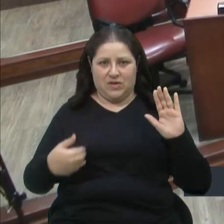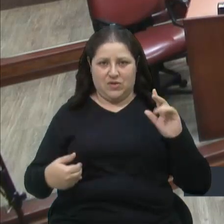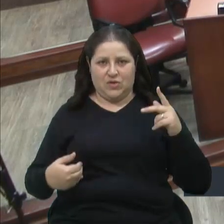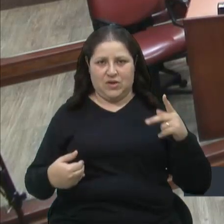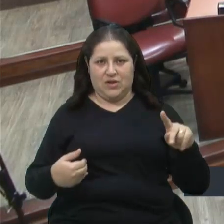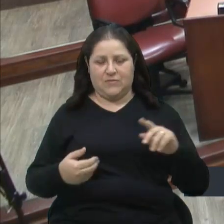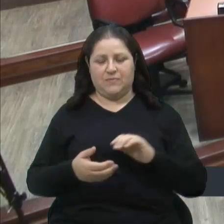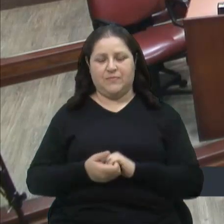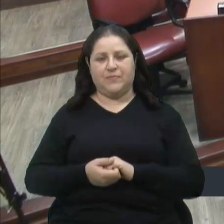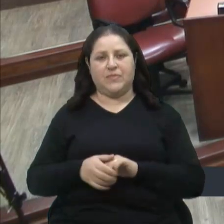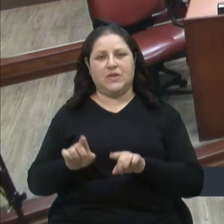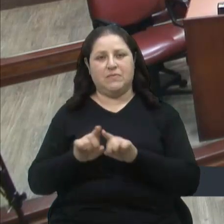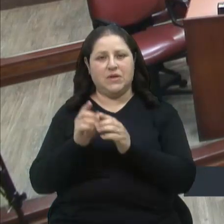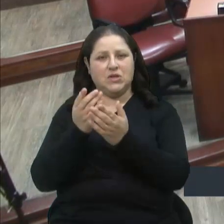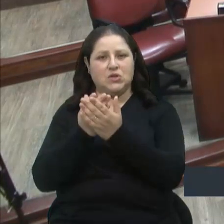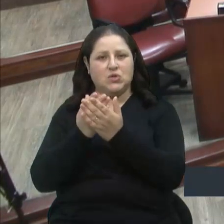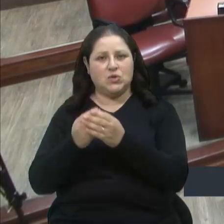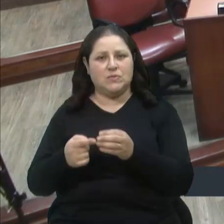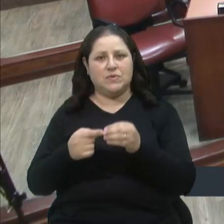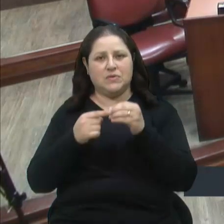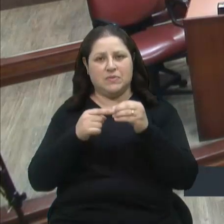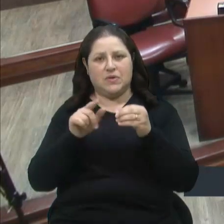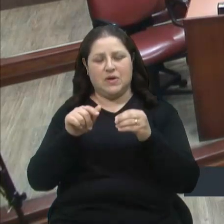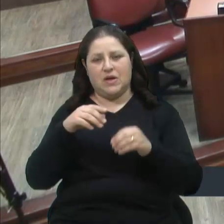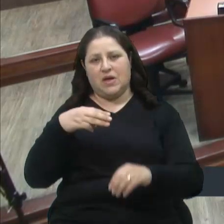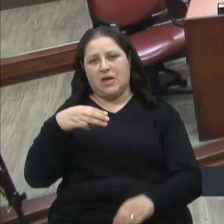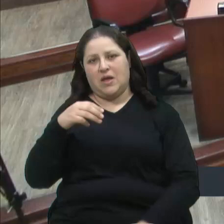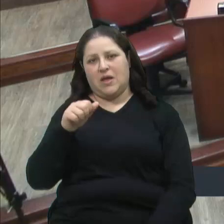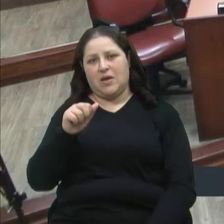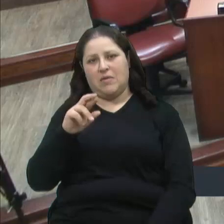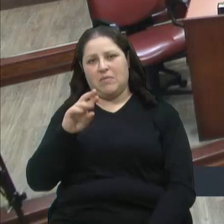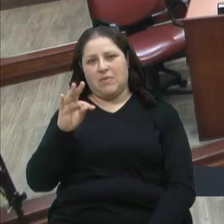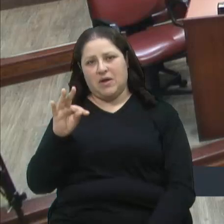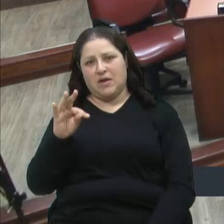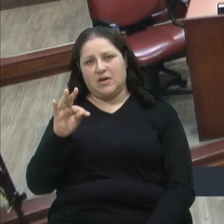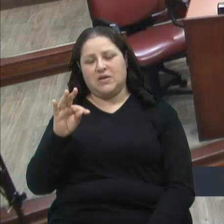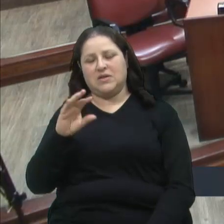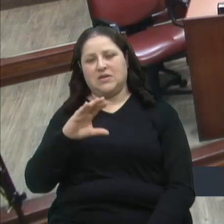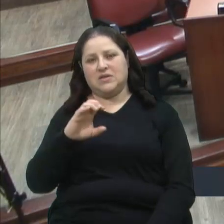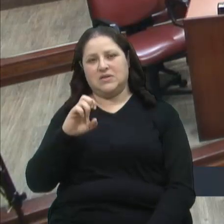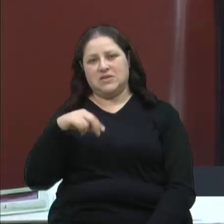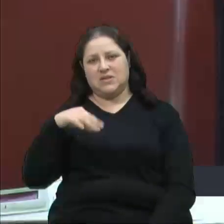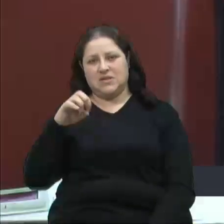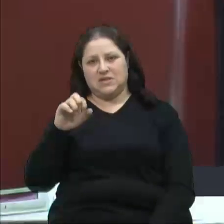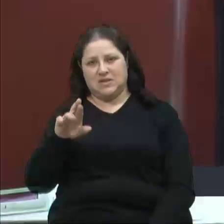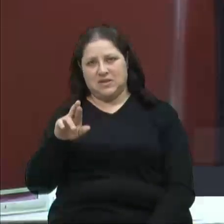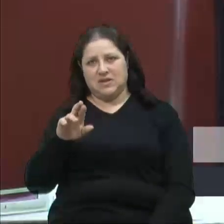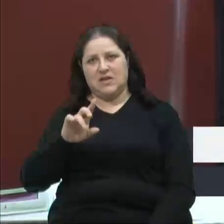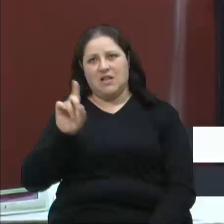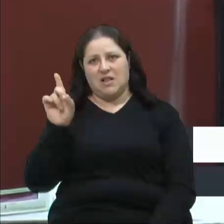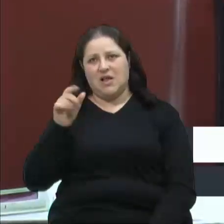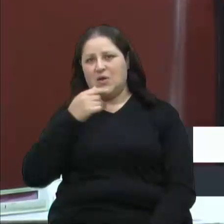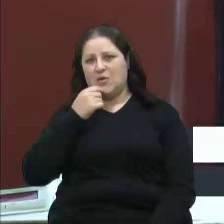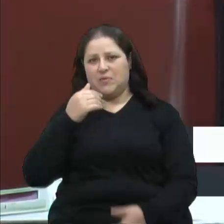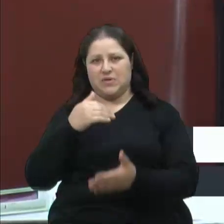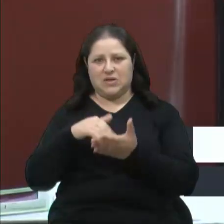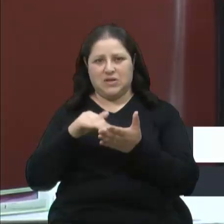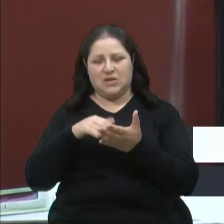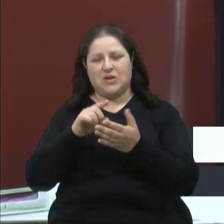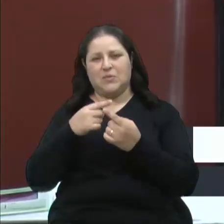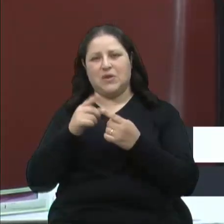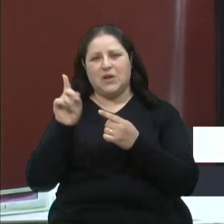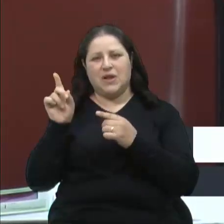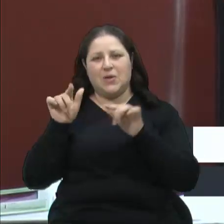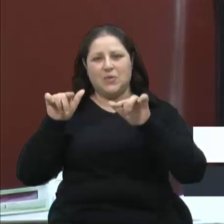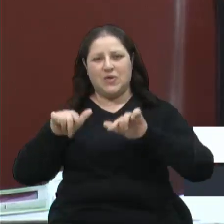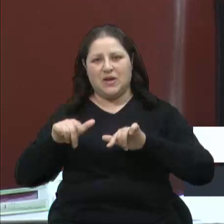e, inclusive, o estudo principal era no Mart Center, na época era a Secretaria dos Transportes, secretário Marrachinho, que estava sendo leiloado aquele